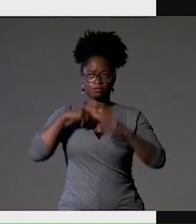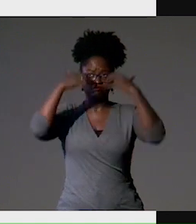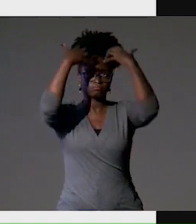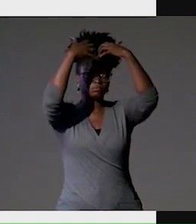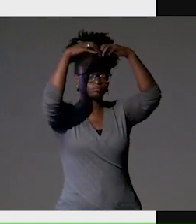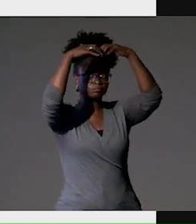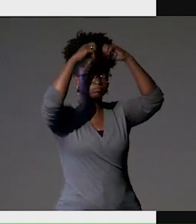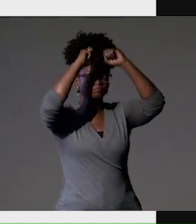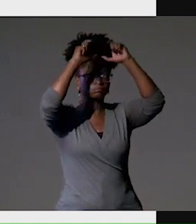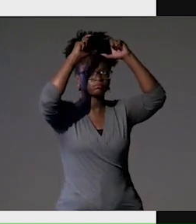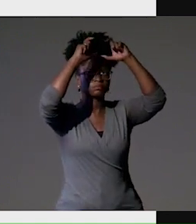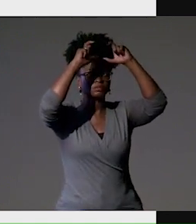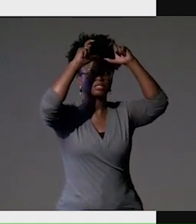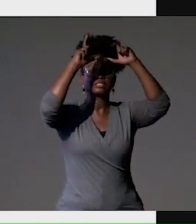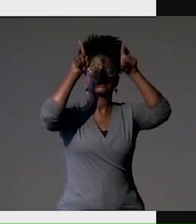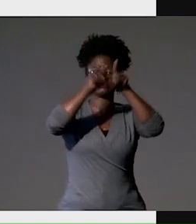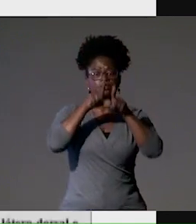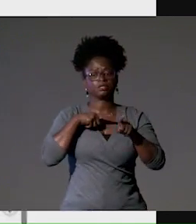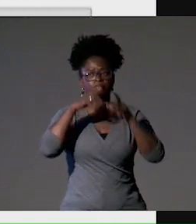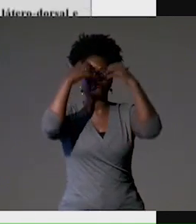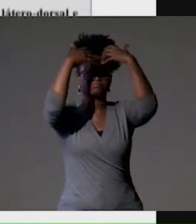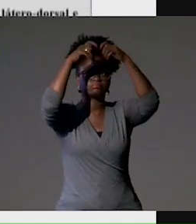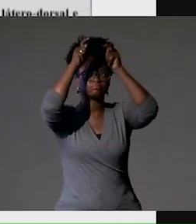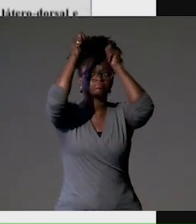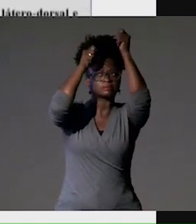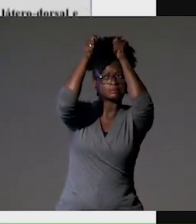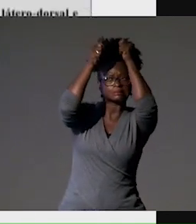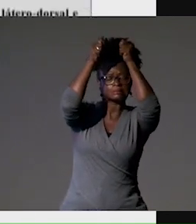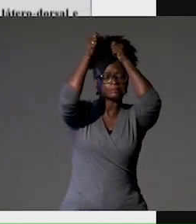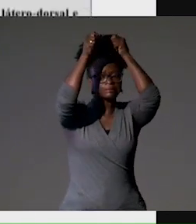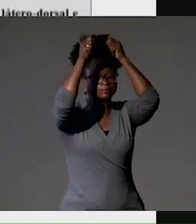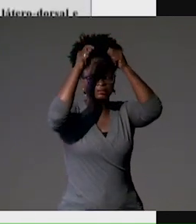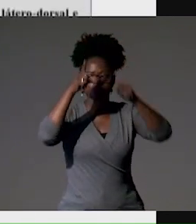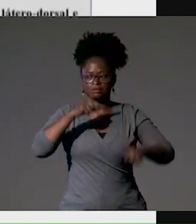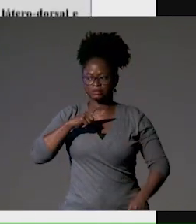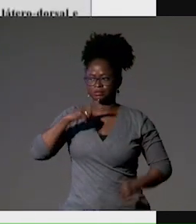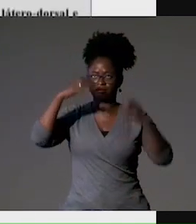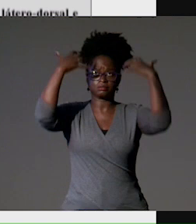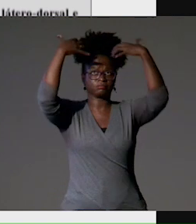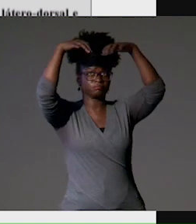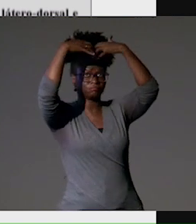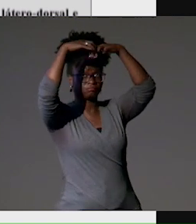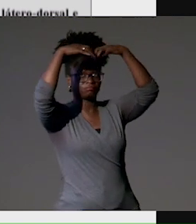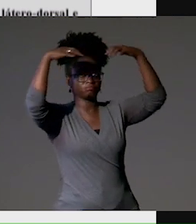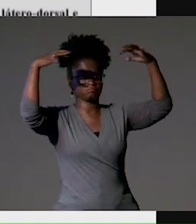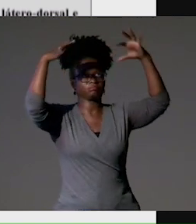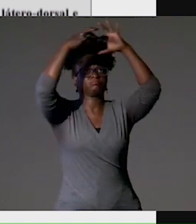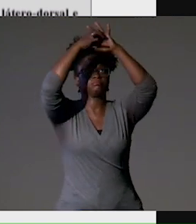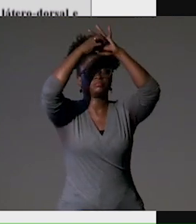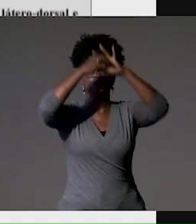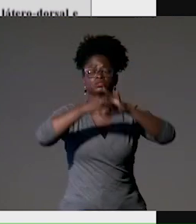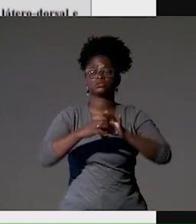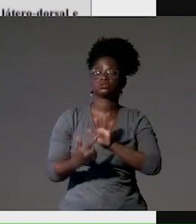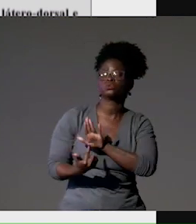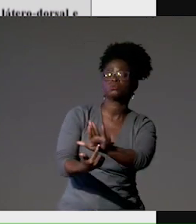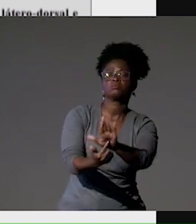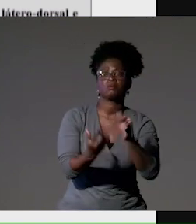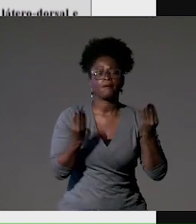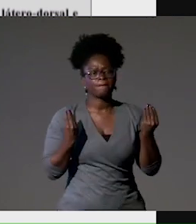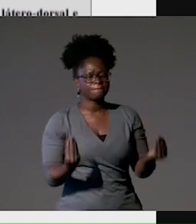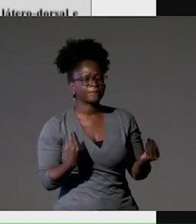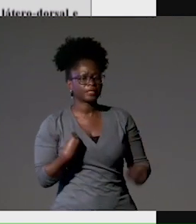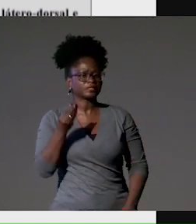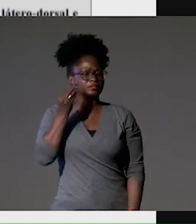no cérebro, um sistema que freia, há uma interação recíproca dessas duas partes, e eu estou citando isso aqui apenas para